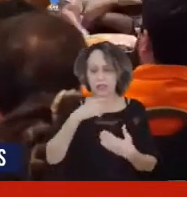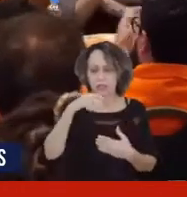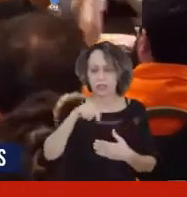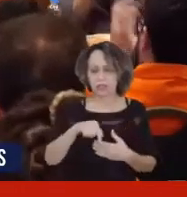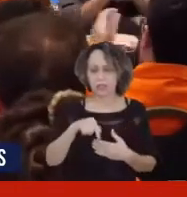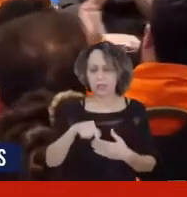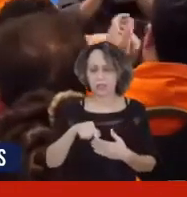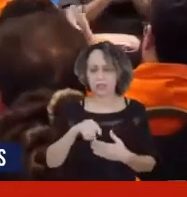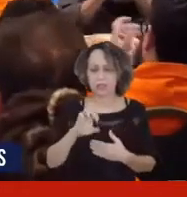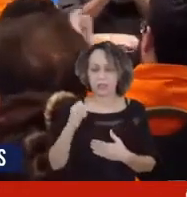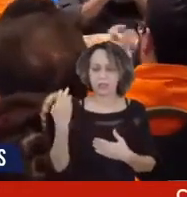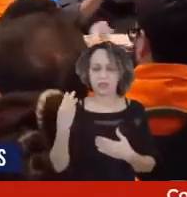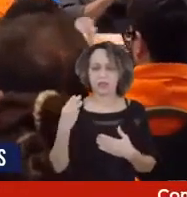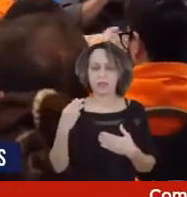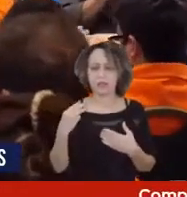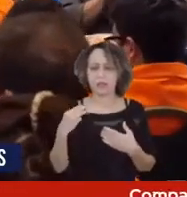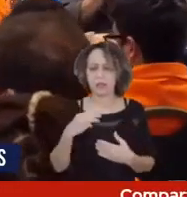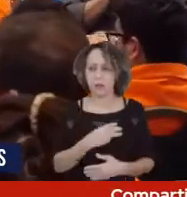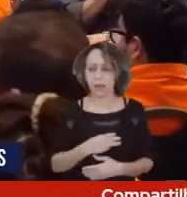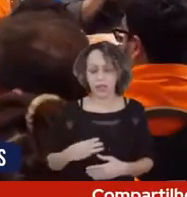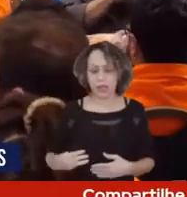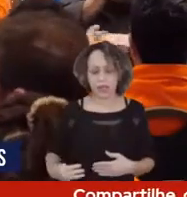aqui. Obrigada.